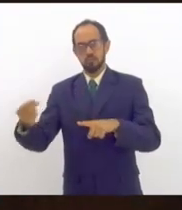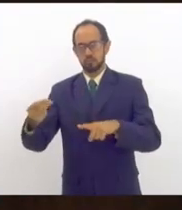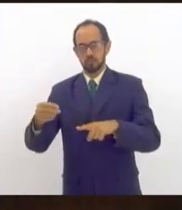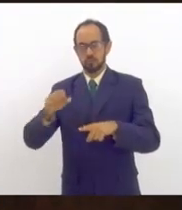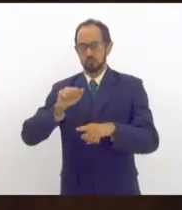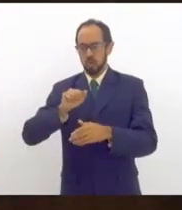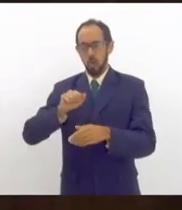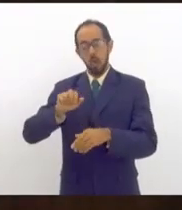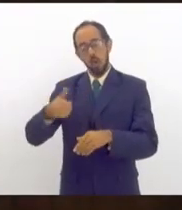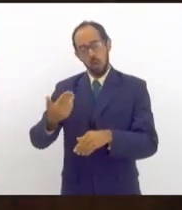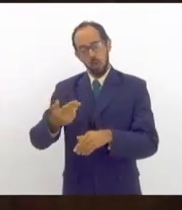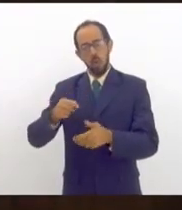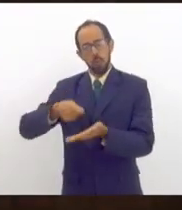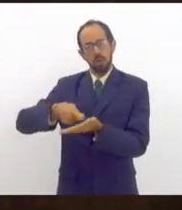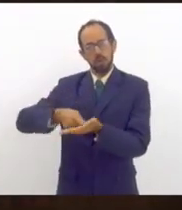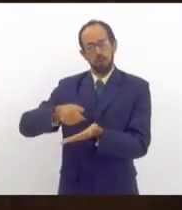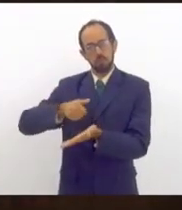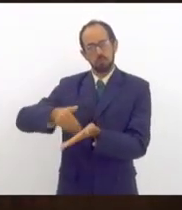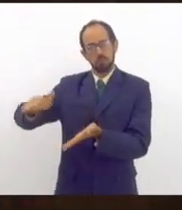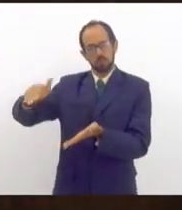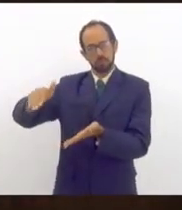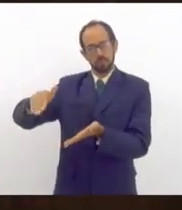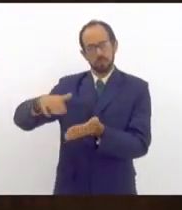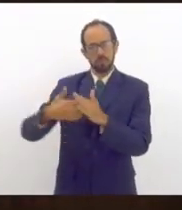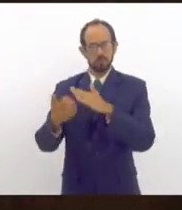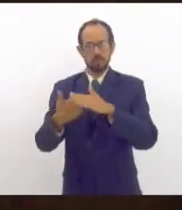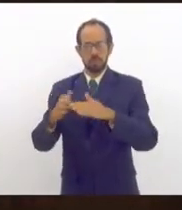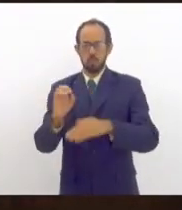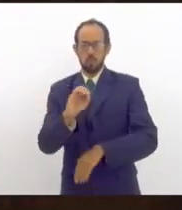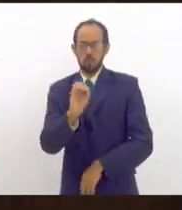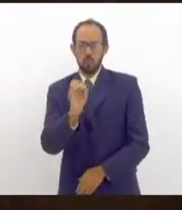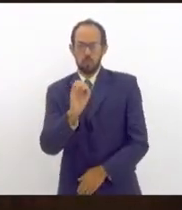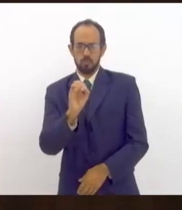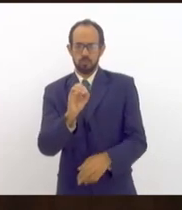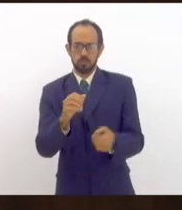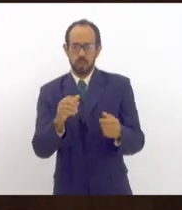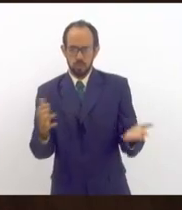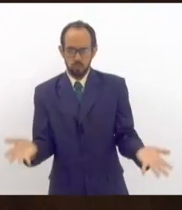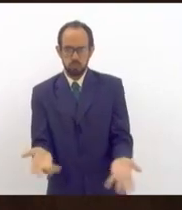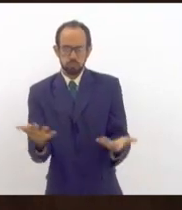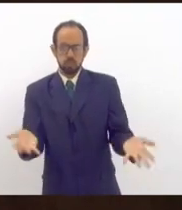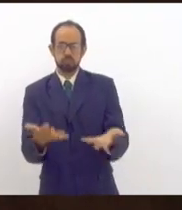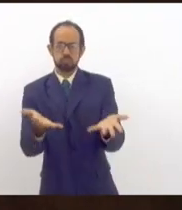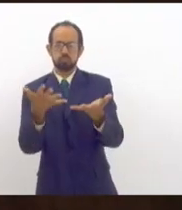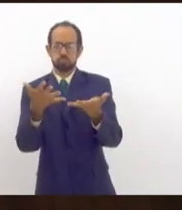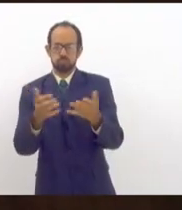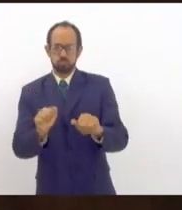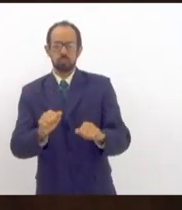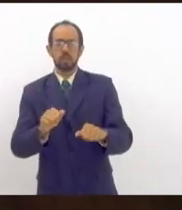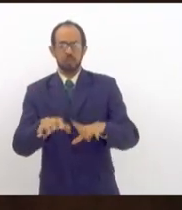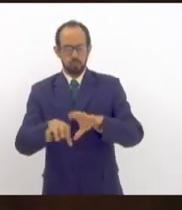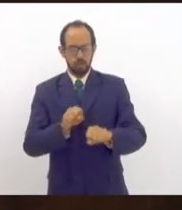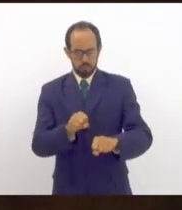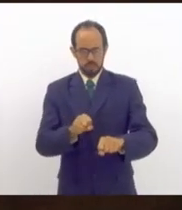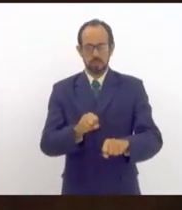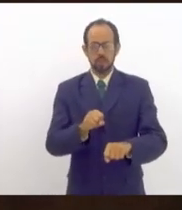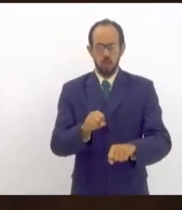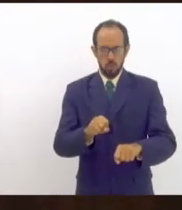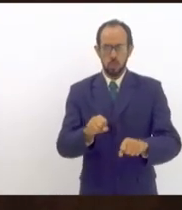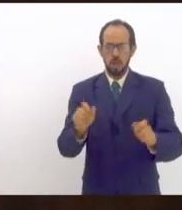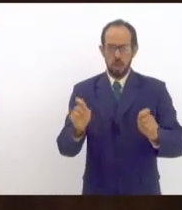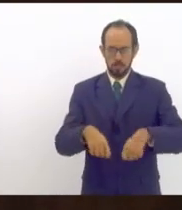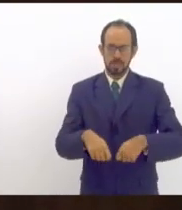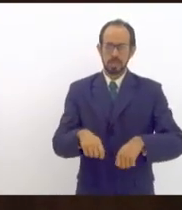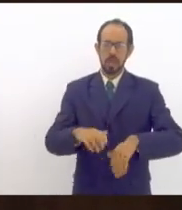nenhumas nenhuma do parque industrial beneficiamos a formação da mão de obra